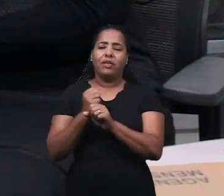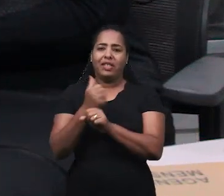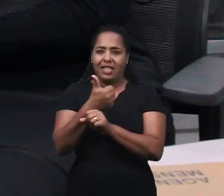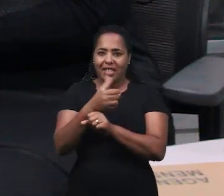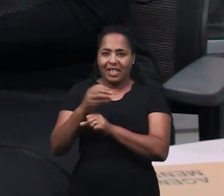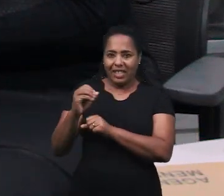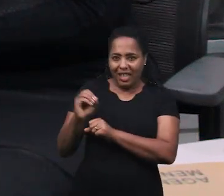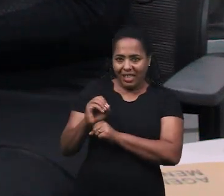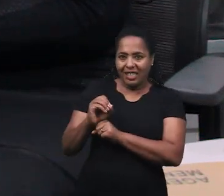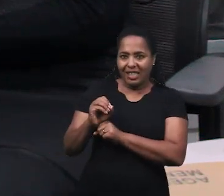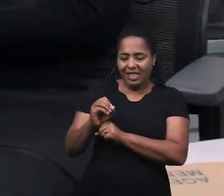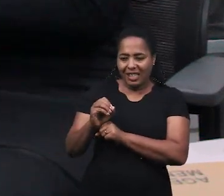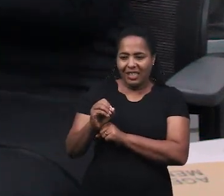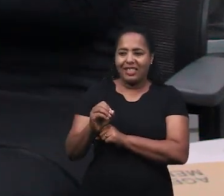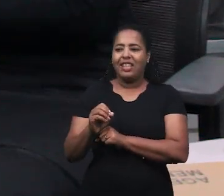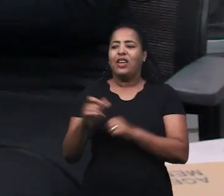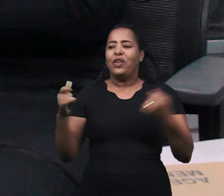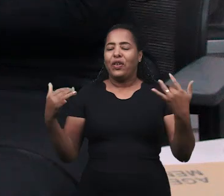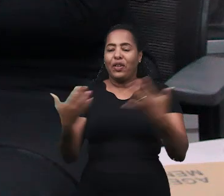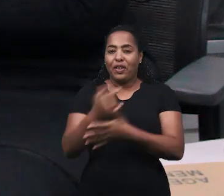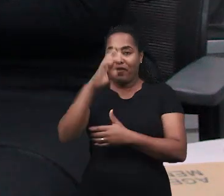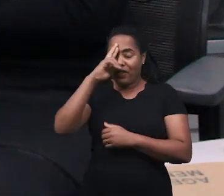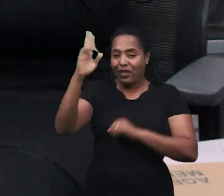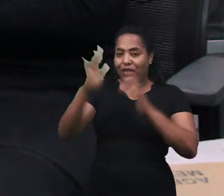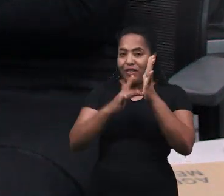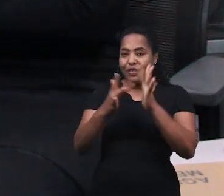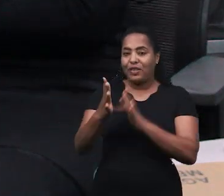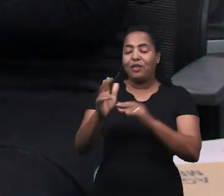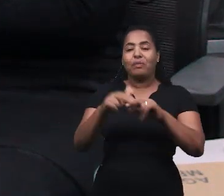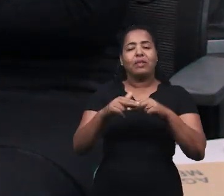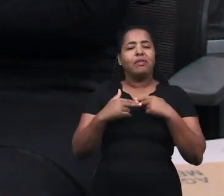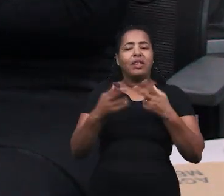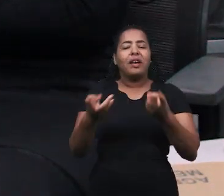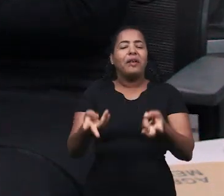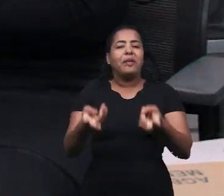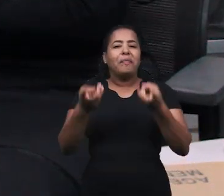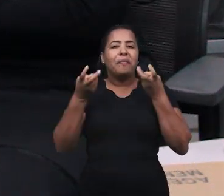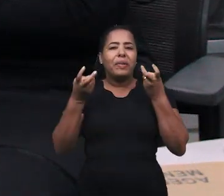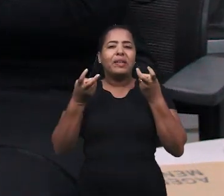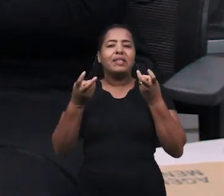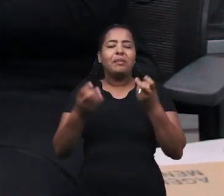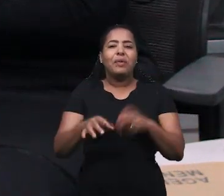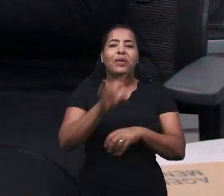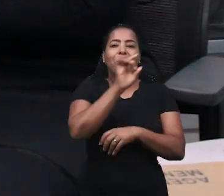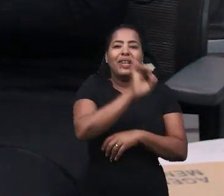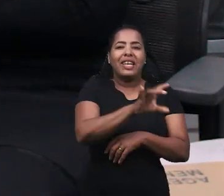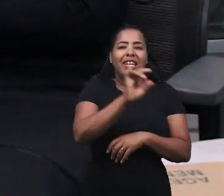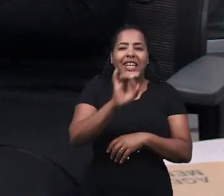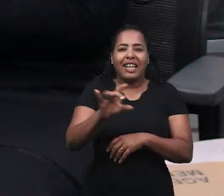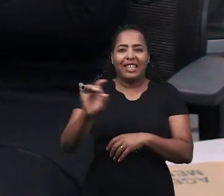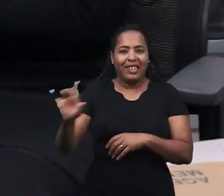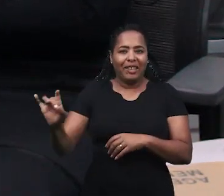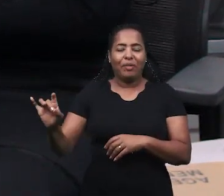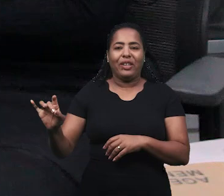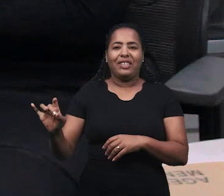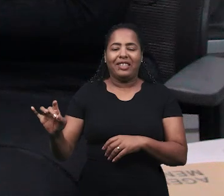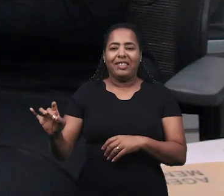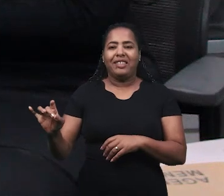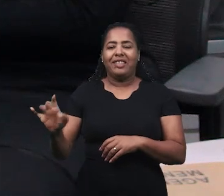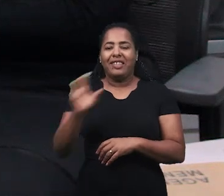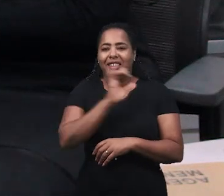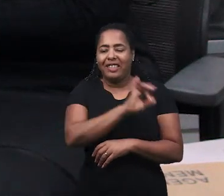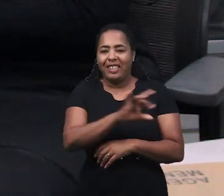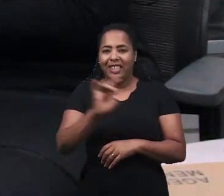anos de existência da rádio, eu glorifico ao Senhor porque a gente percebe em cada